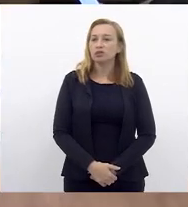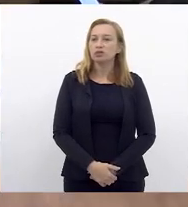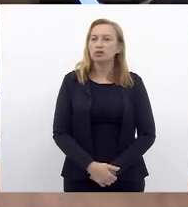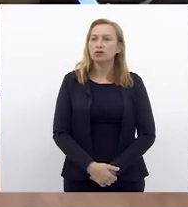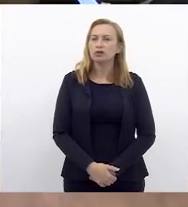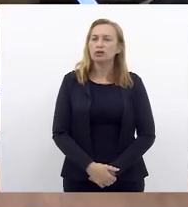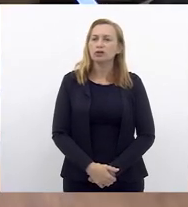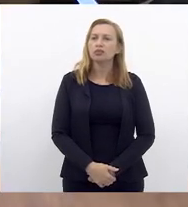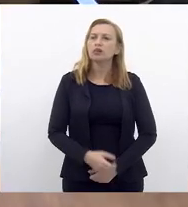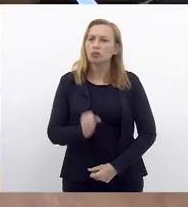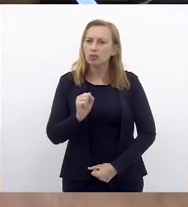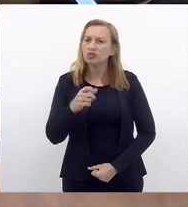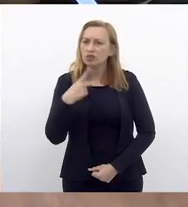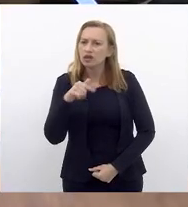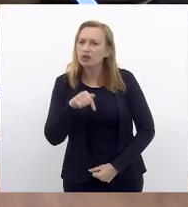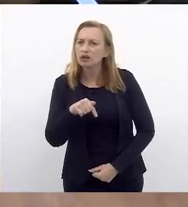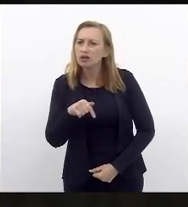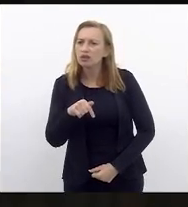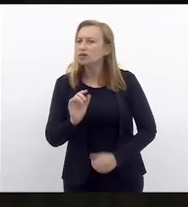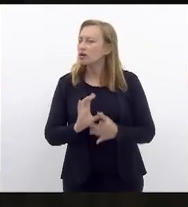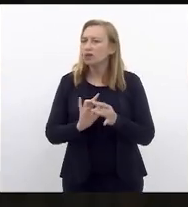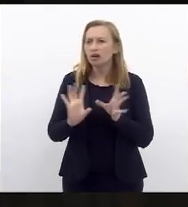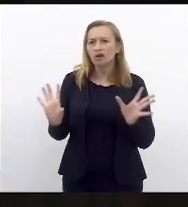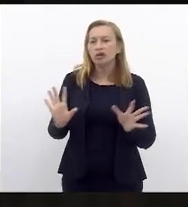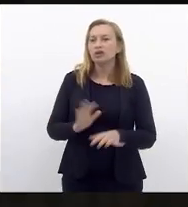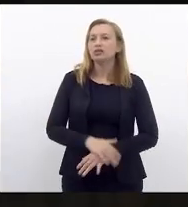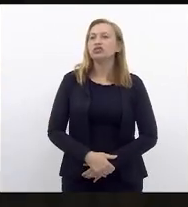voto. Fique à vontade.